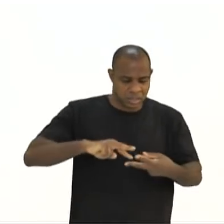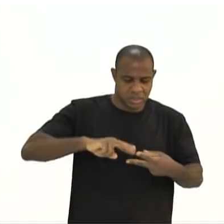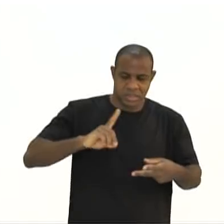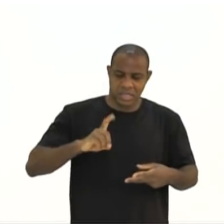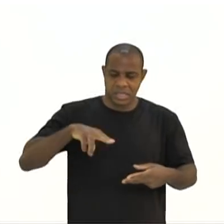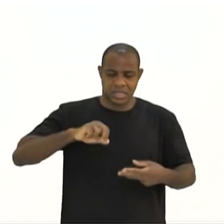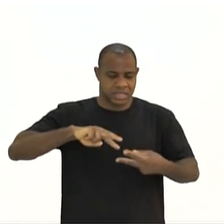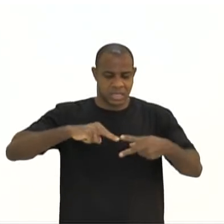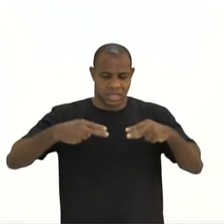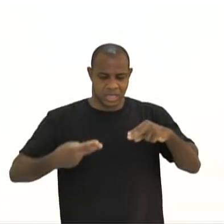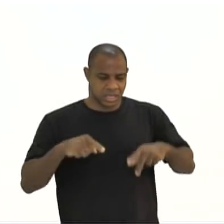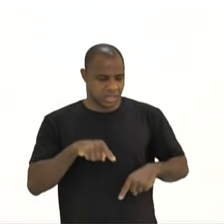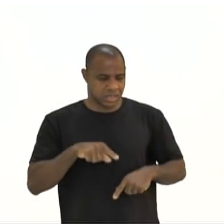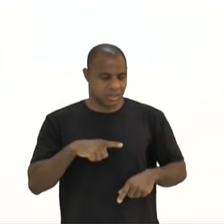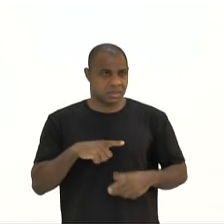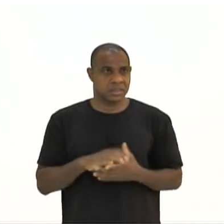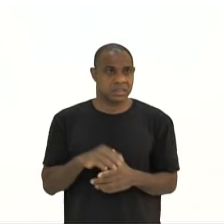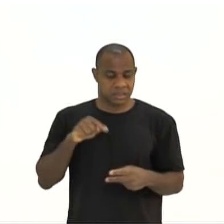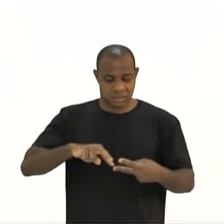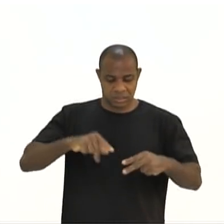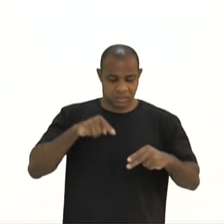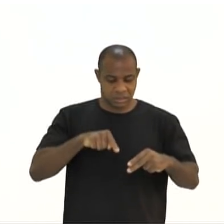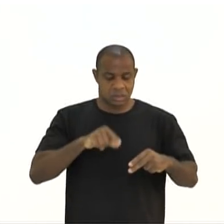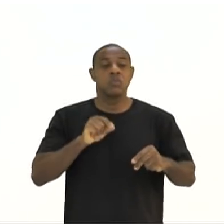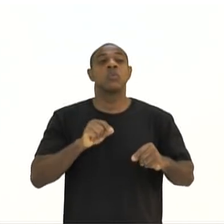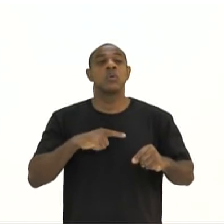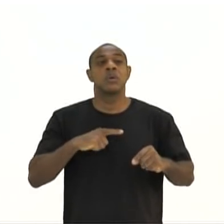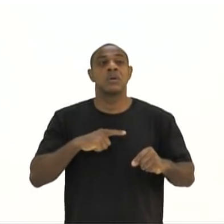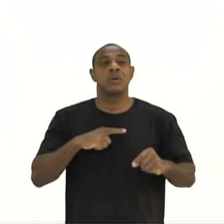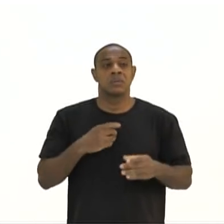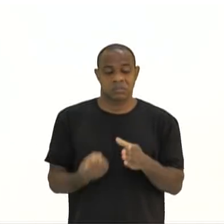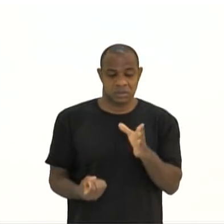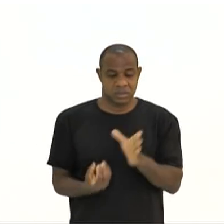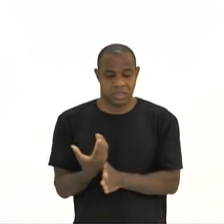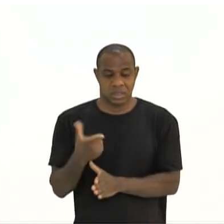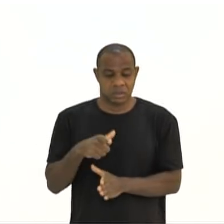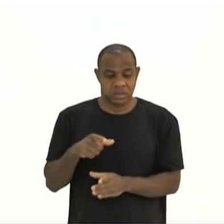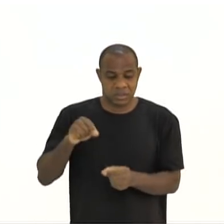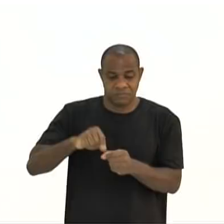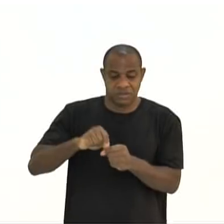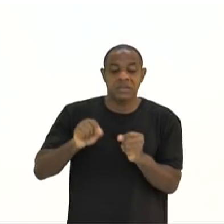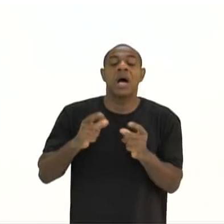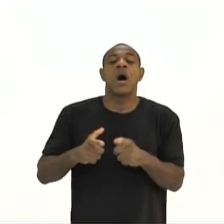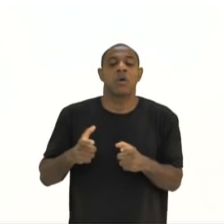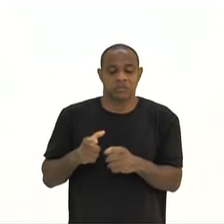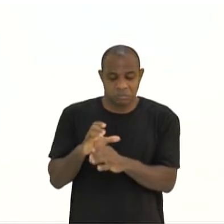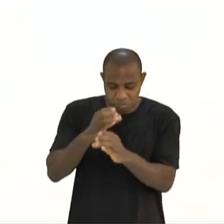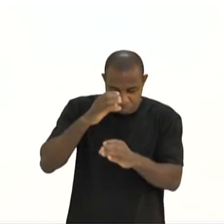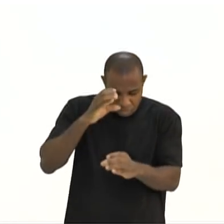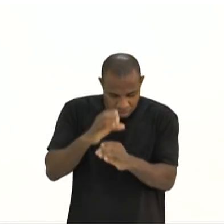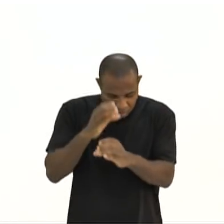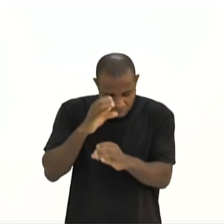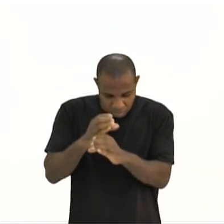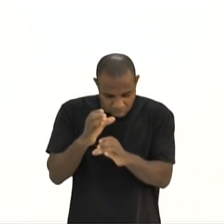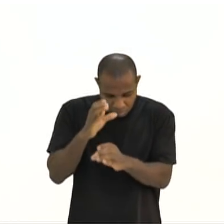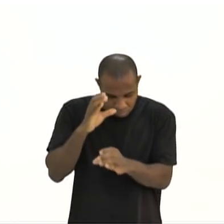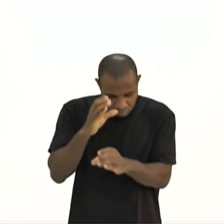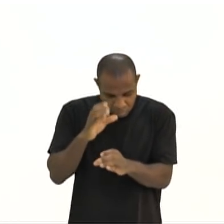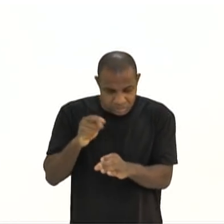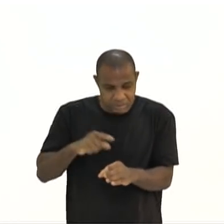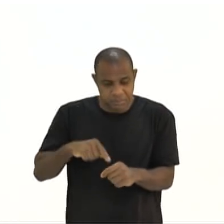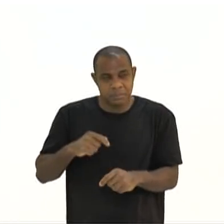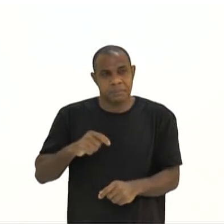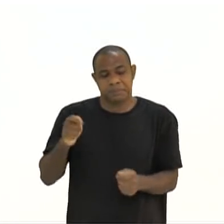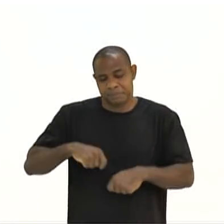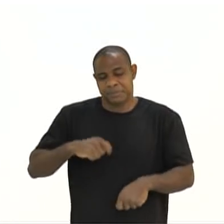da vida, e, a partir deste ponto, recriá-los em laboratório. Mas o que parecia ser um sonho